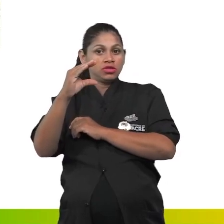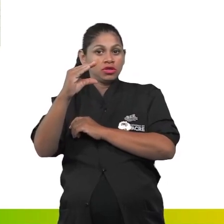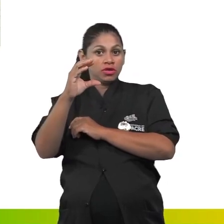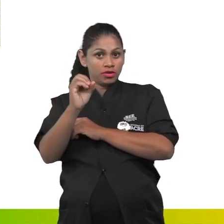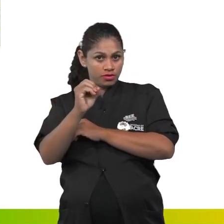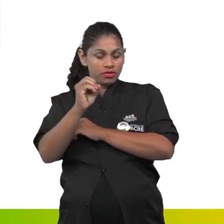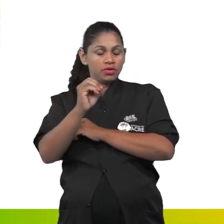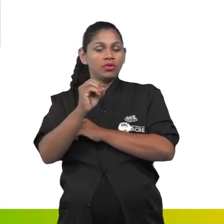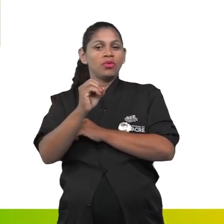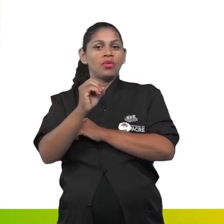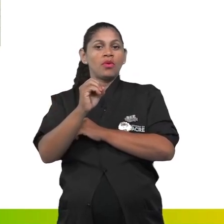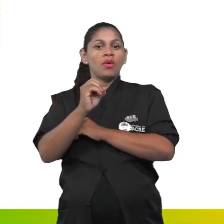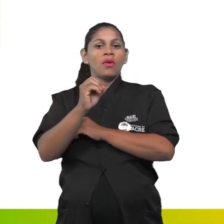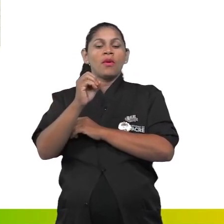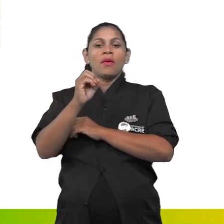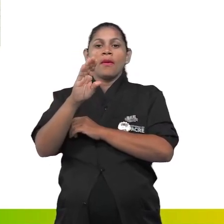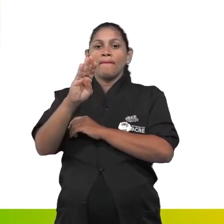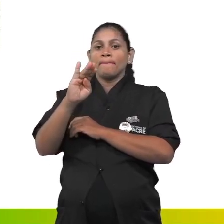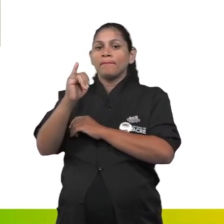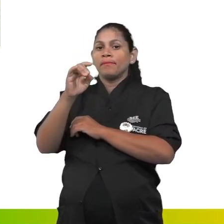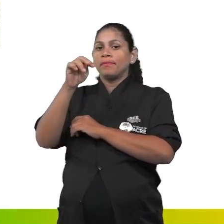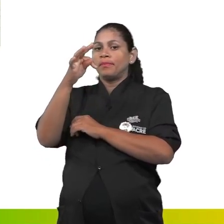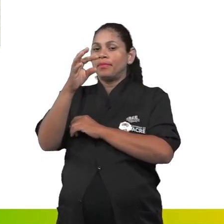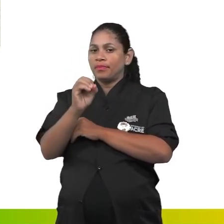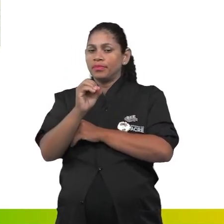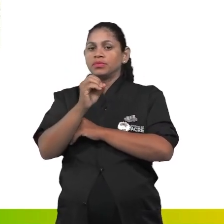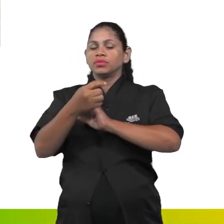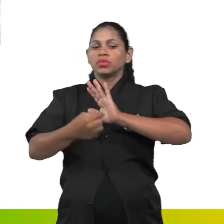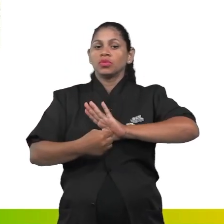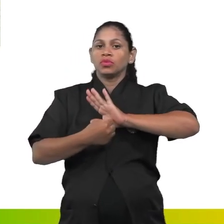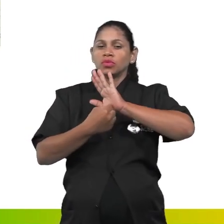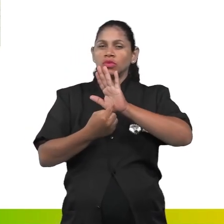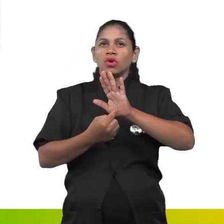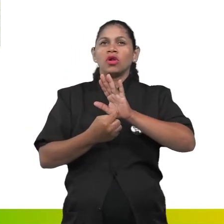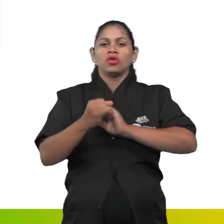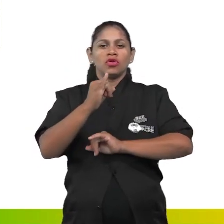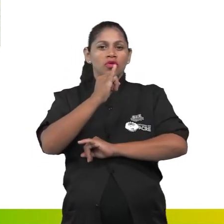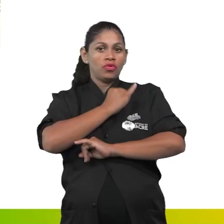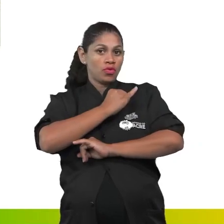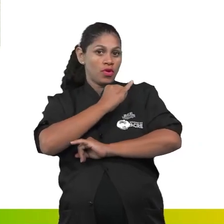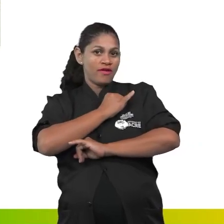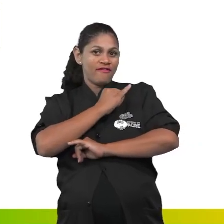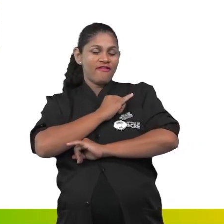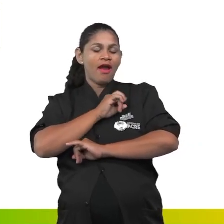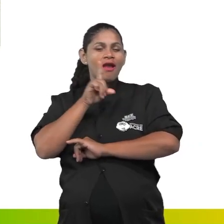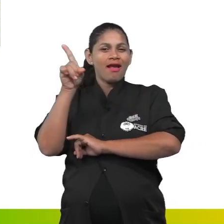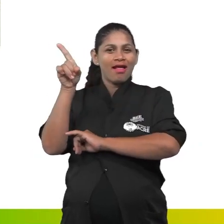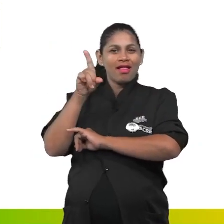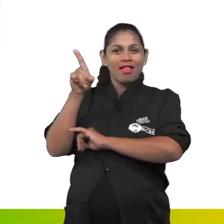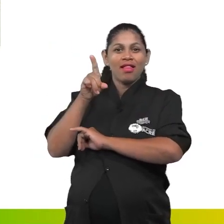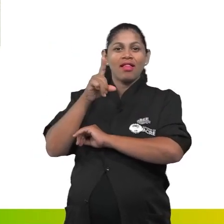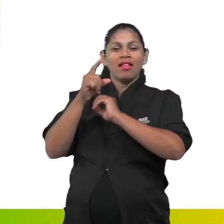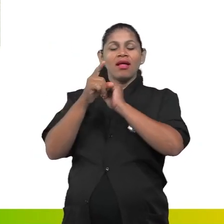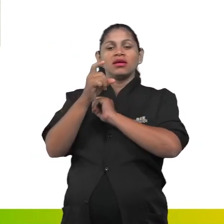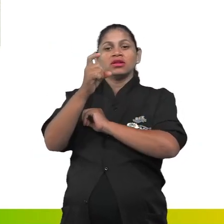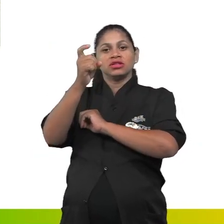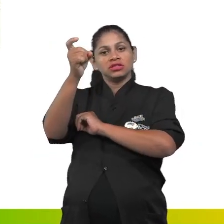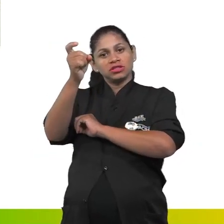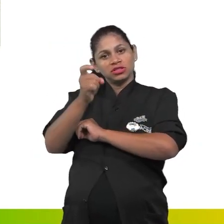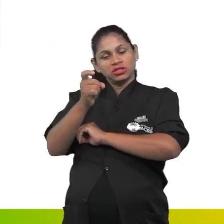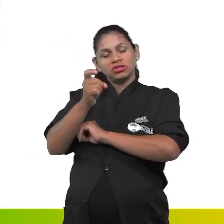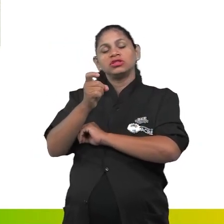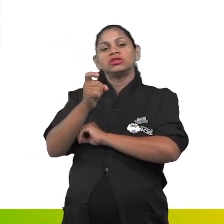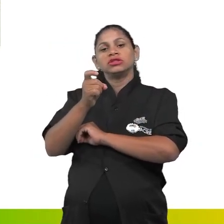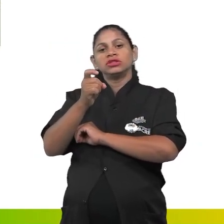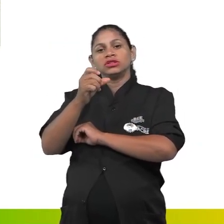FAC Chapuri. Eles foram para Rio Grande do Sul para apresentar essa peça e falou de todo esse